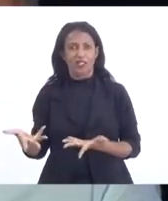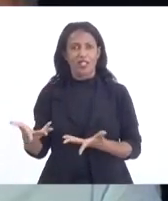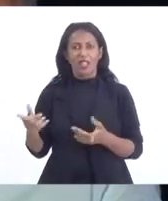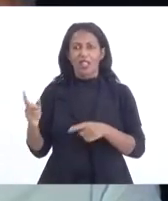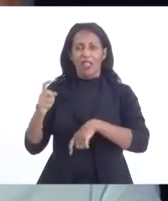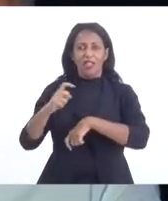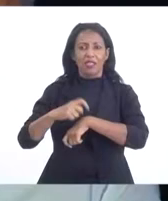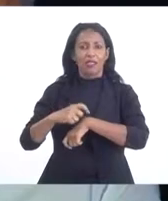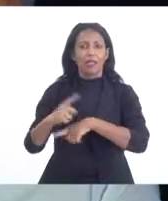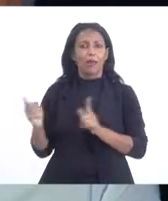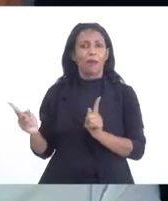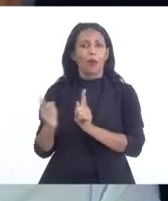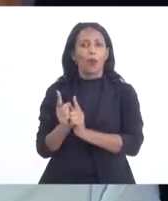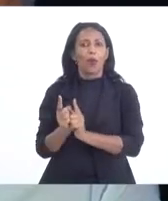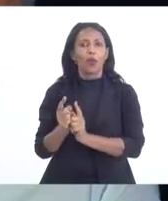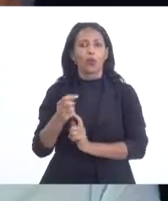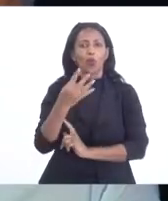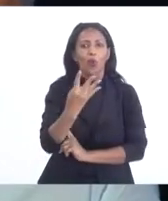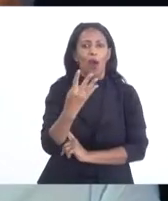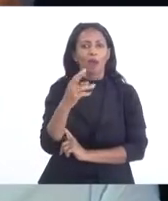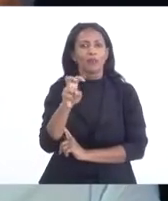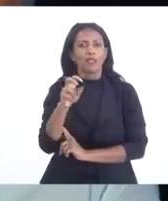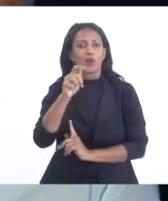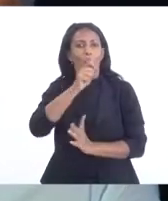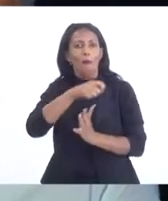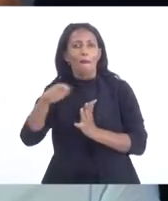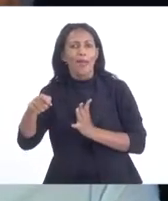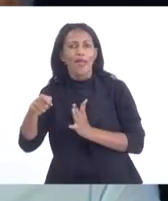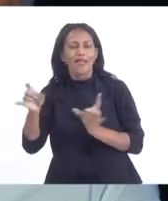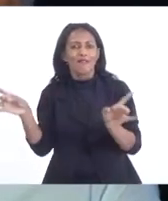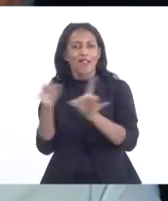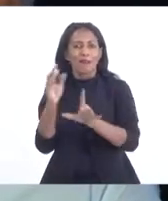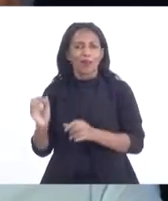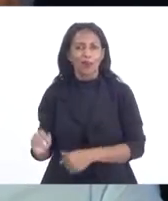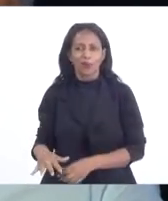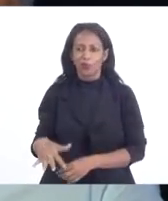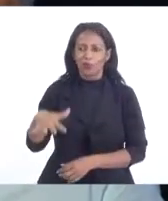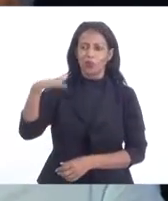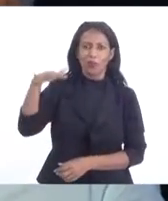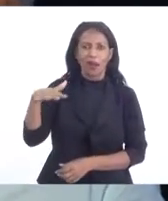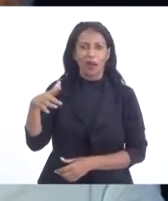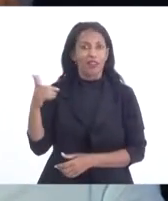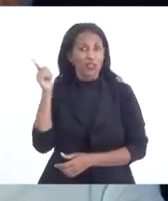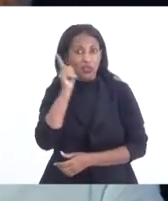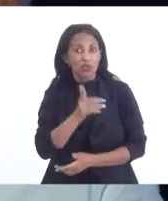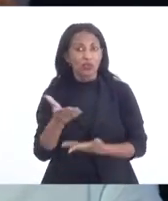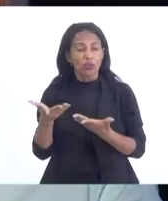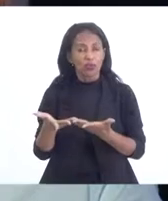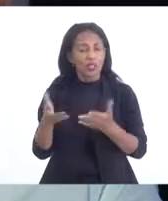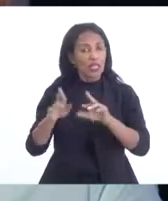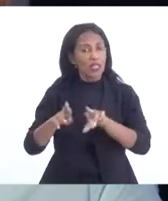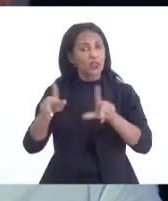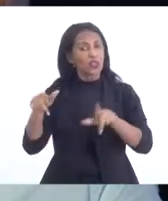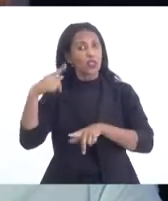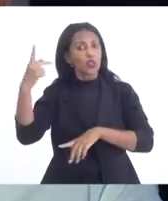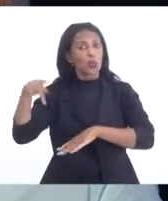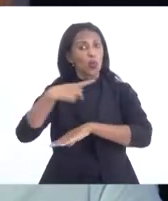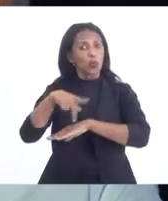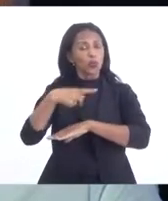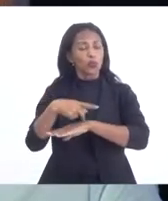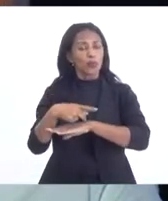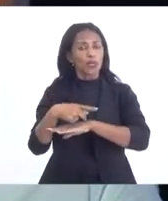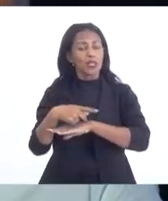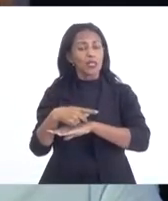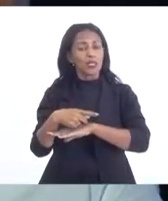são 4, 5 meses. É perfeitamente, o Brasil, ele é tão exponencial nisso, que a gente consegue, diferente de outros países, ter